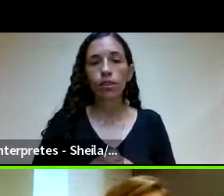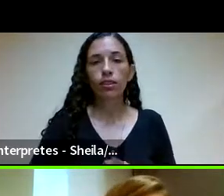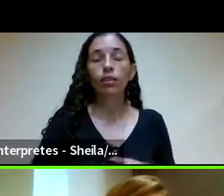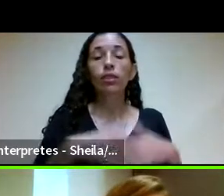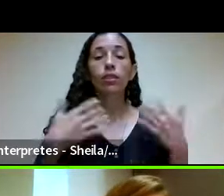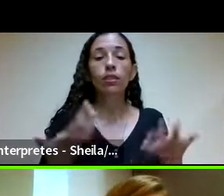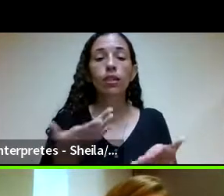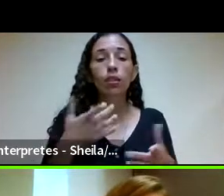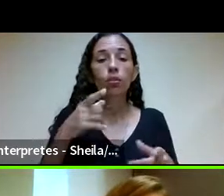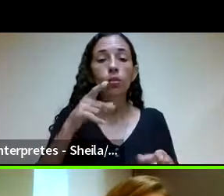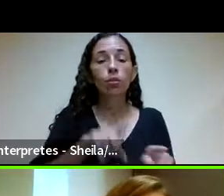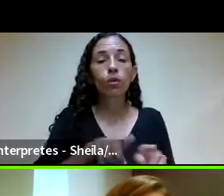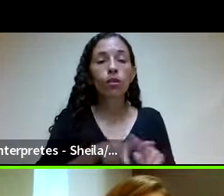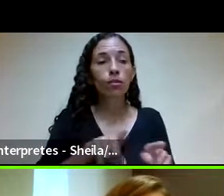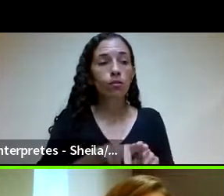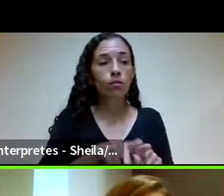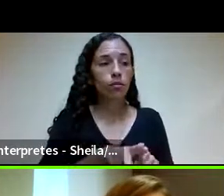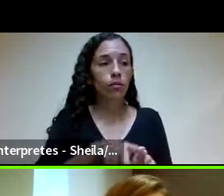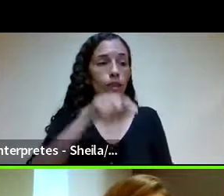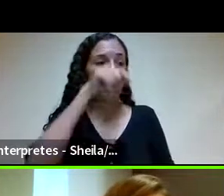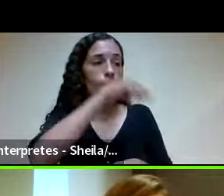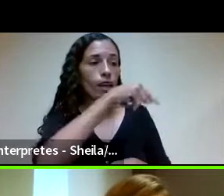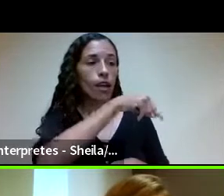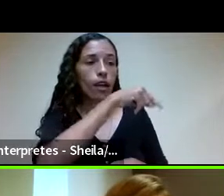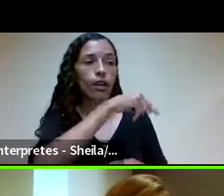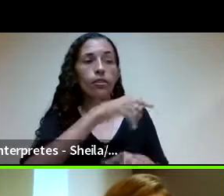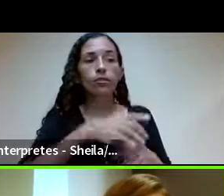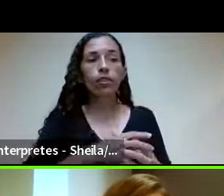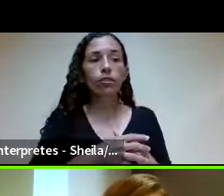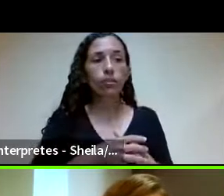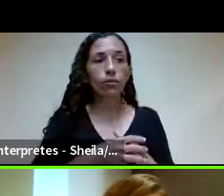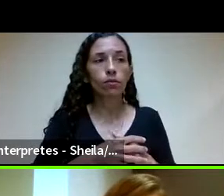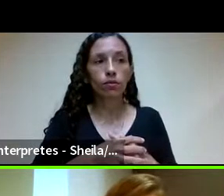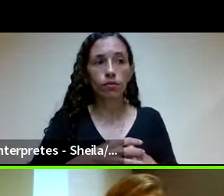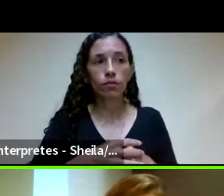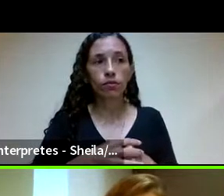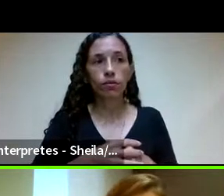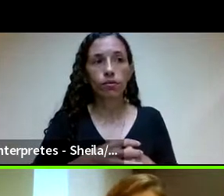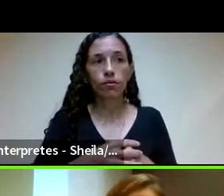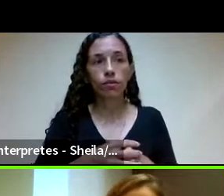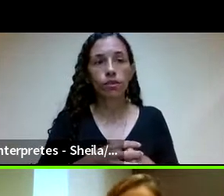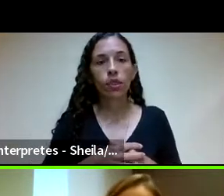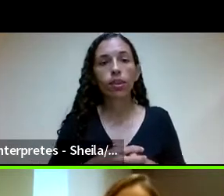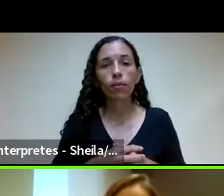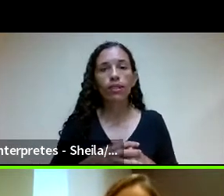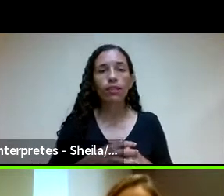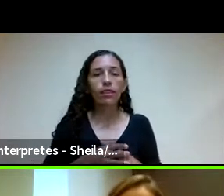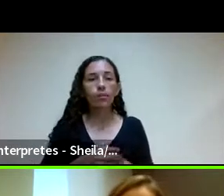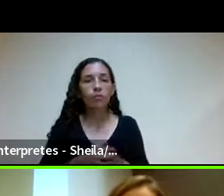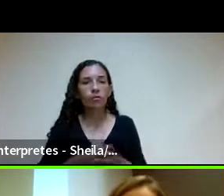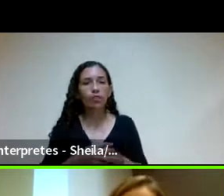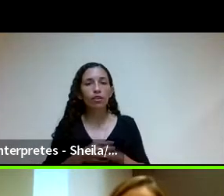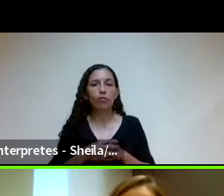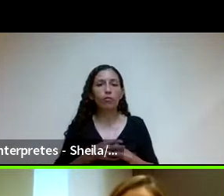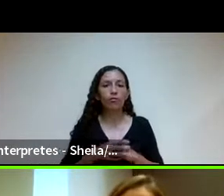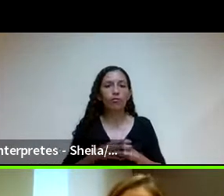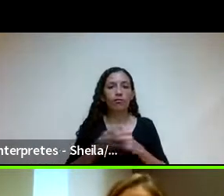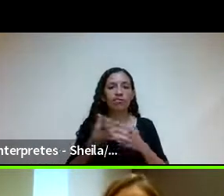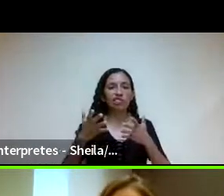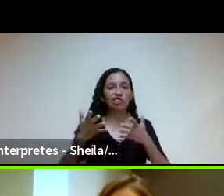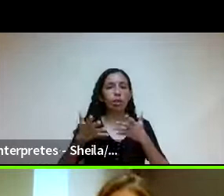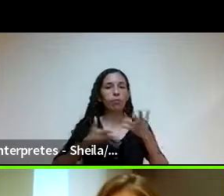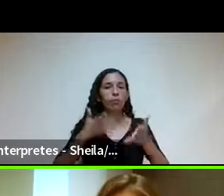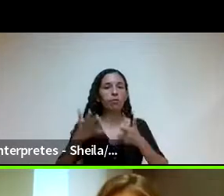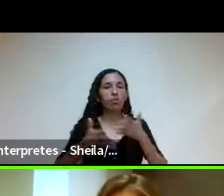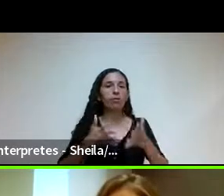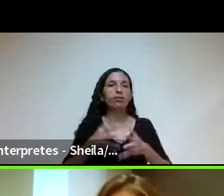a parte ré argumenta a ilegitimidade passiva, a sua ilegitimidade passiva, já que não foi a responsável pelo